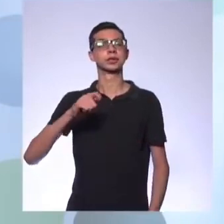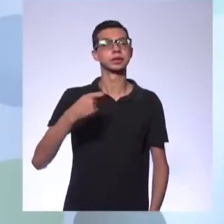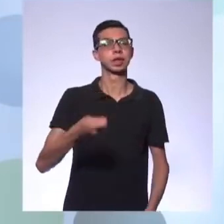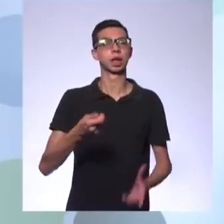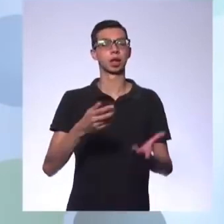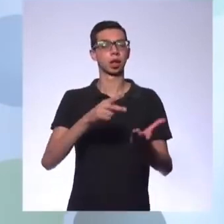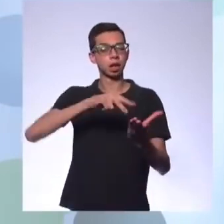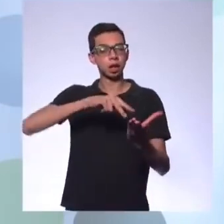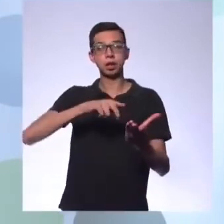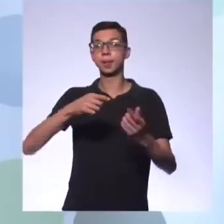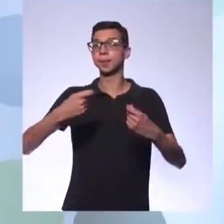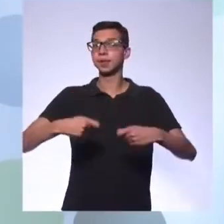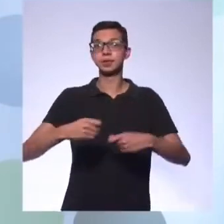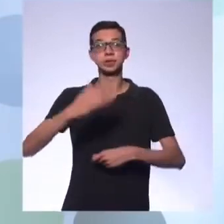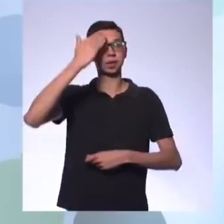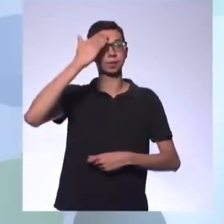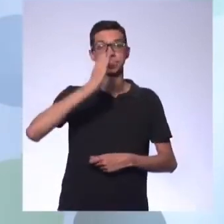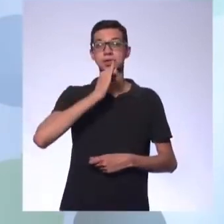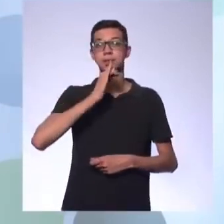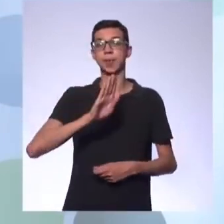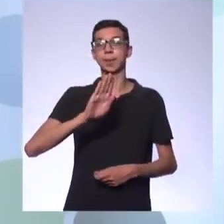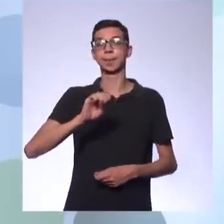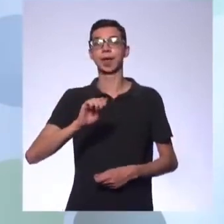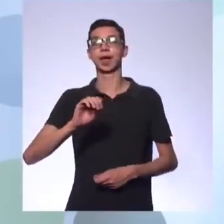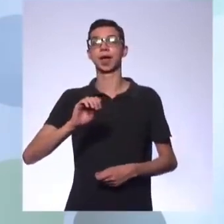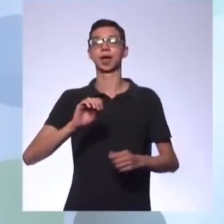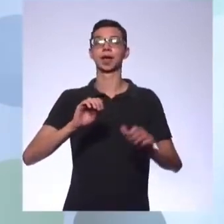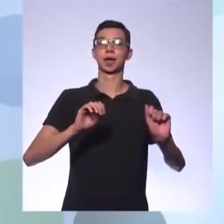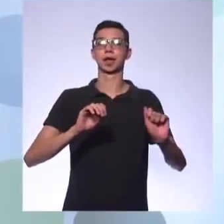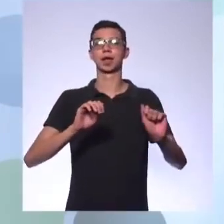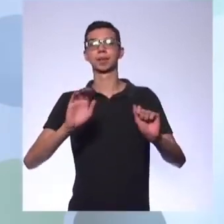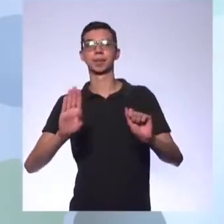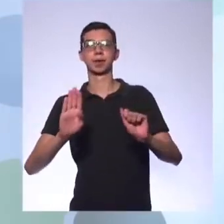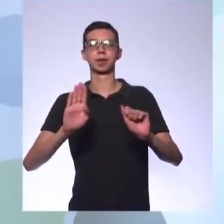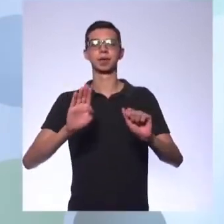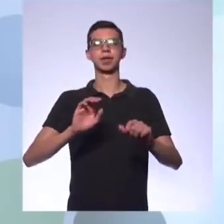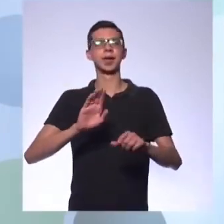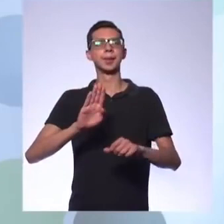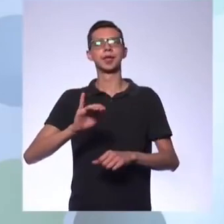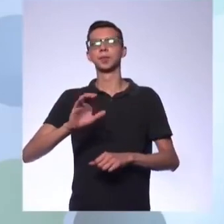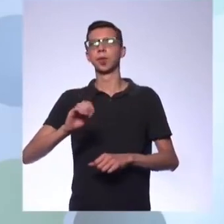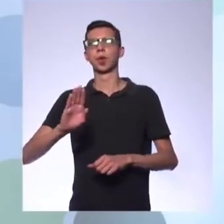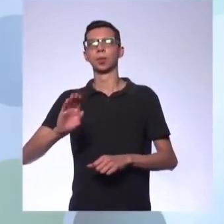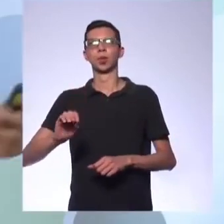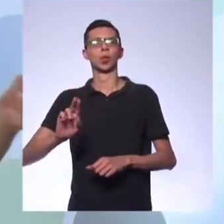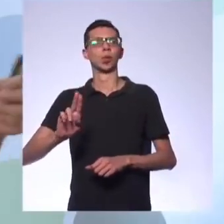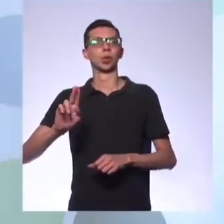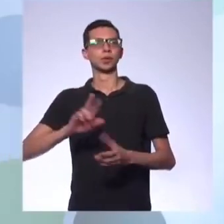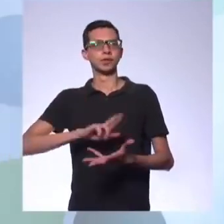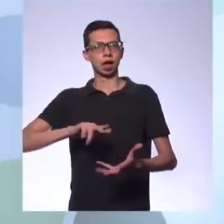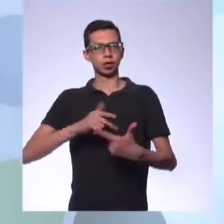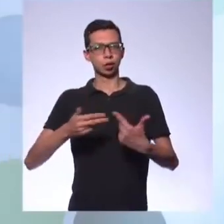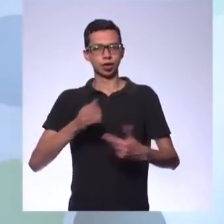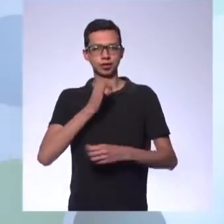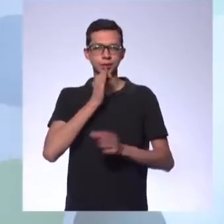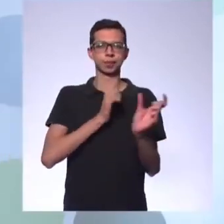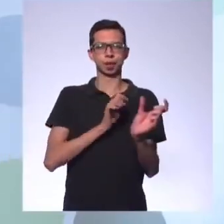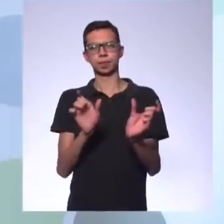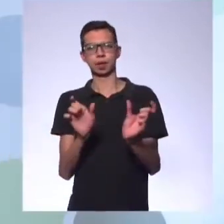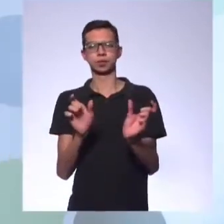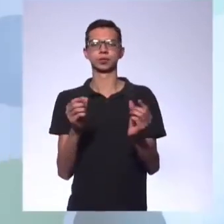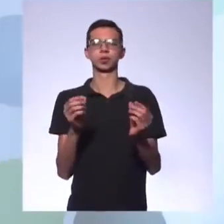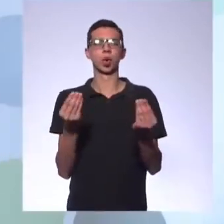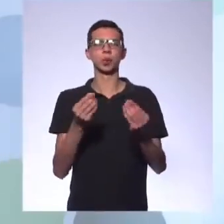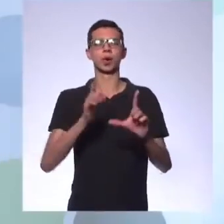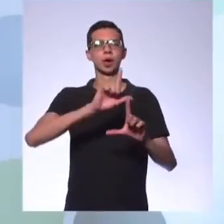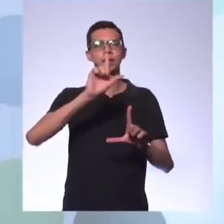B com A é Ba, B, B, Bi, Bobu. Então, quando você sai disso, né? Tem até uma tira da Mafalda, professora, que muito